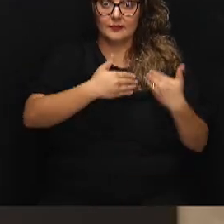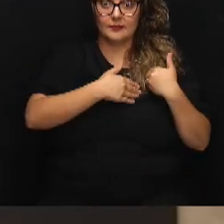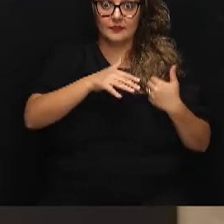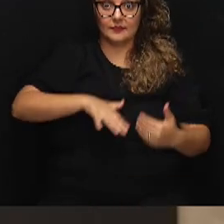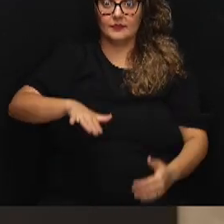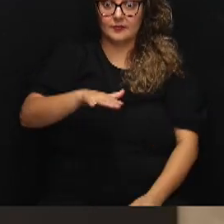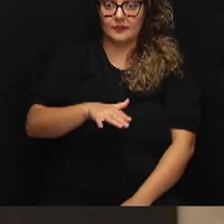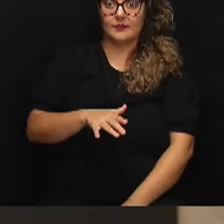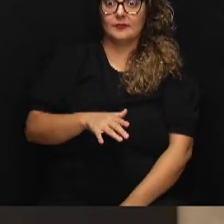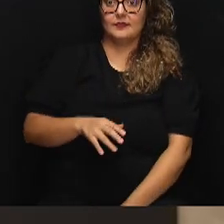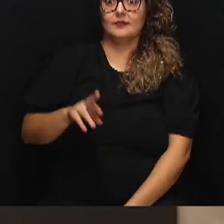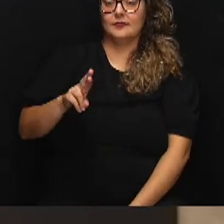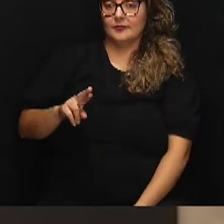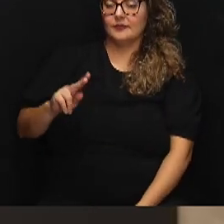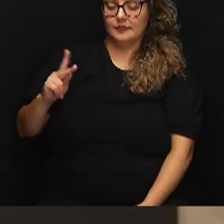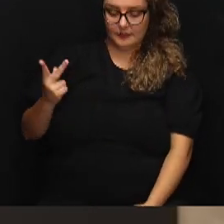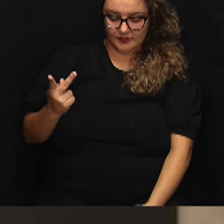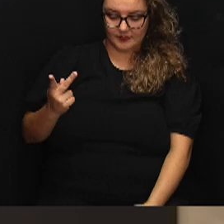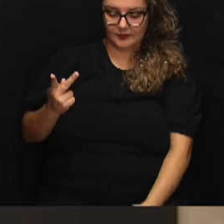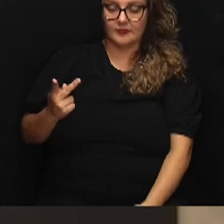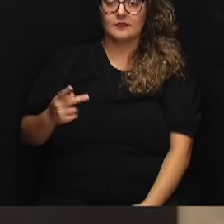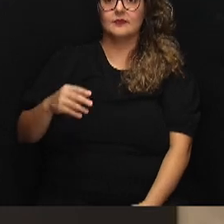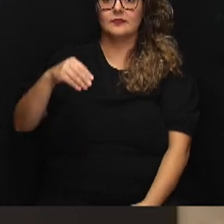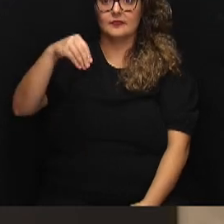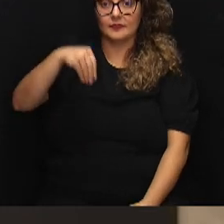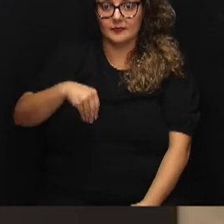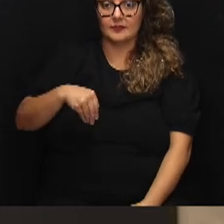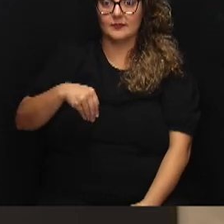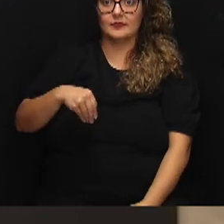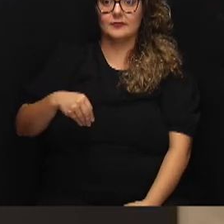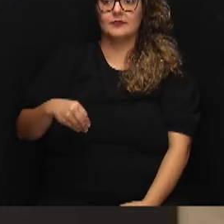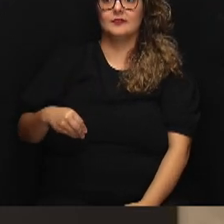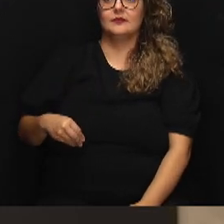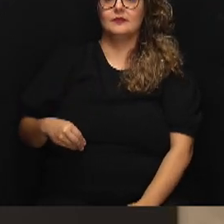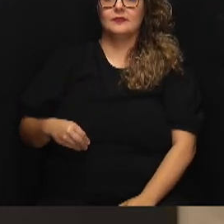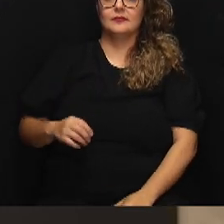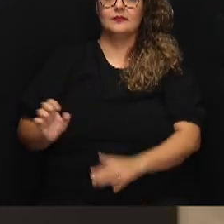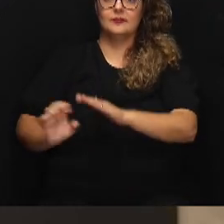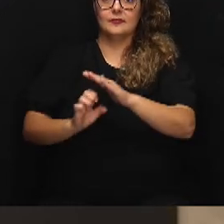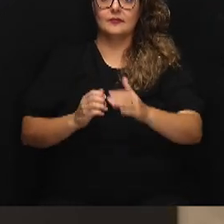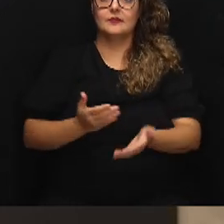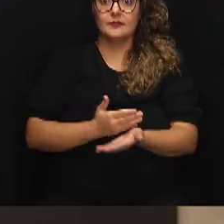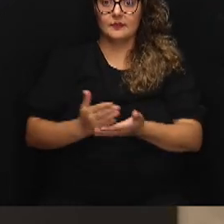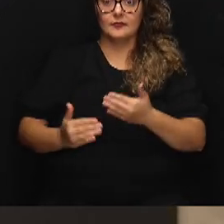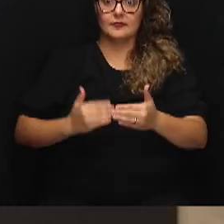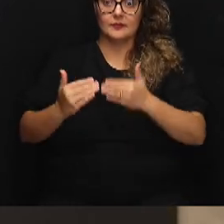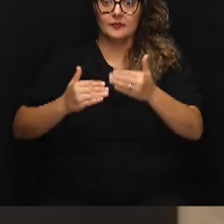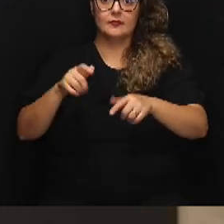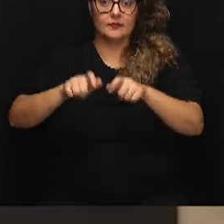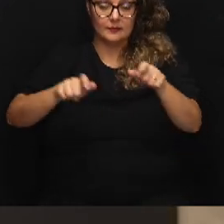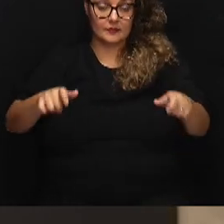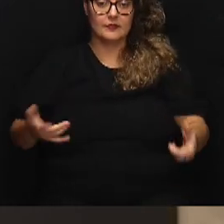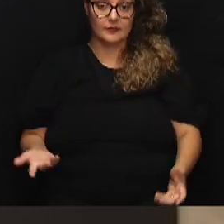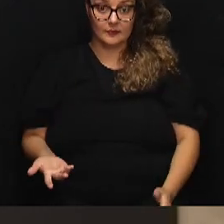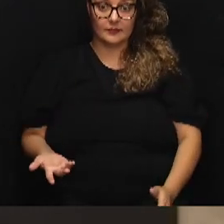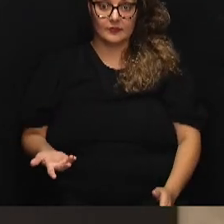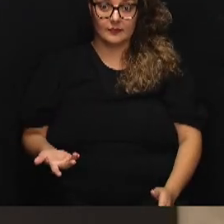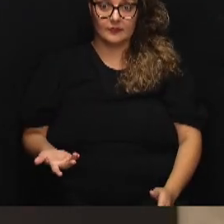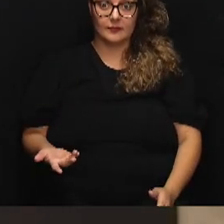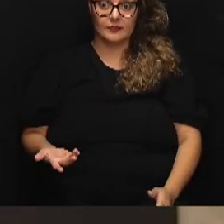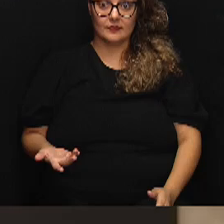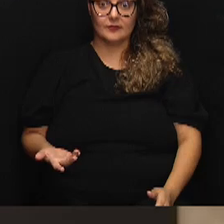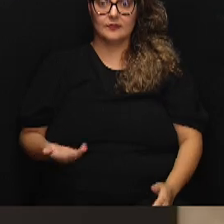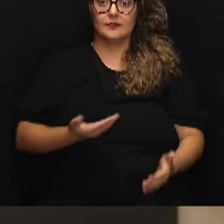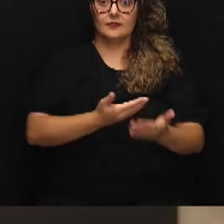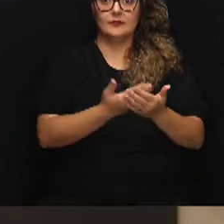essa área de RH dentro das empresas. Inicialmente, ela foi desenvolvida por pessoas que tinham estudado